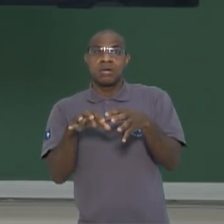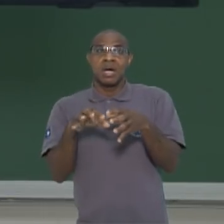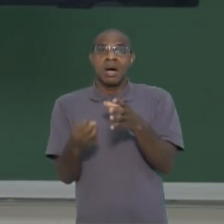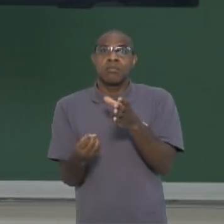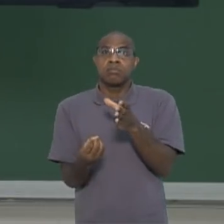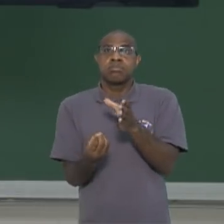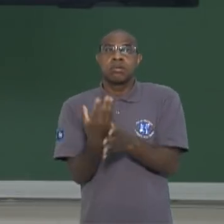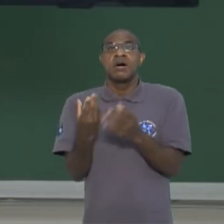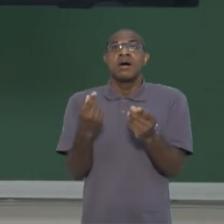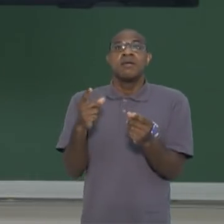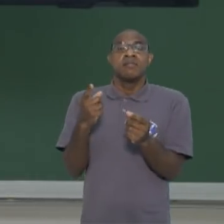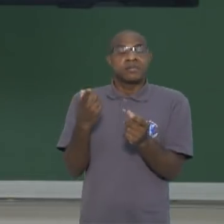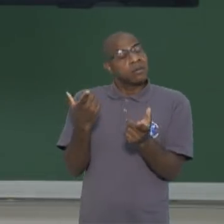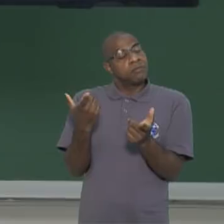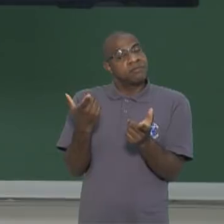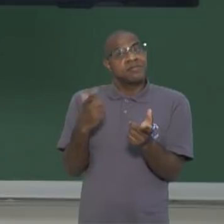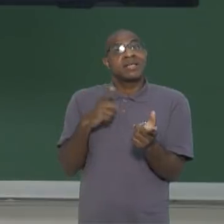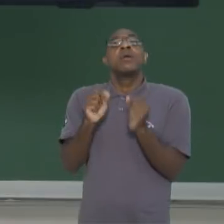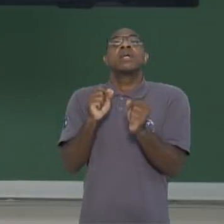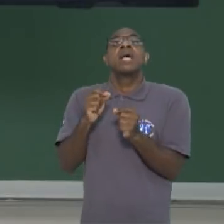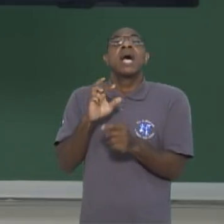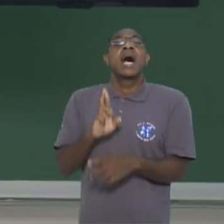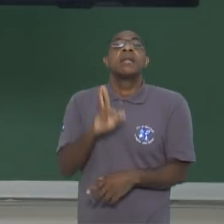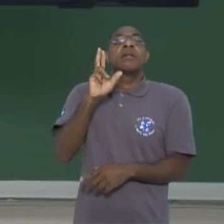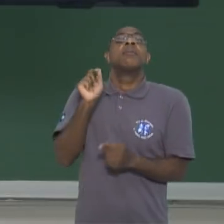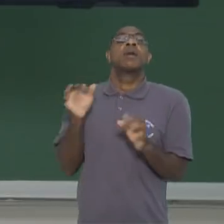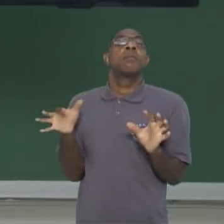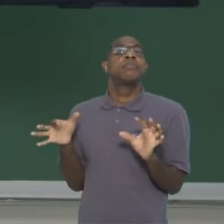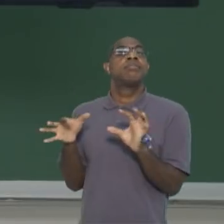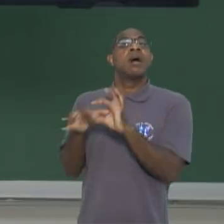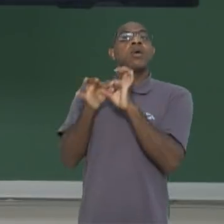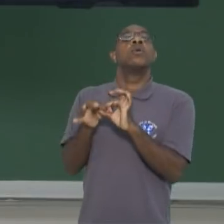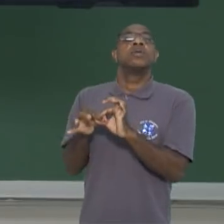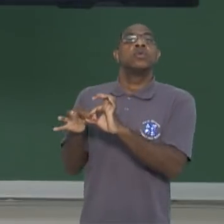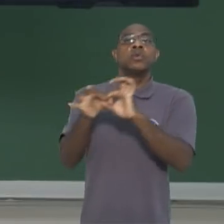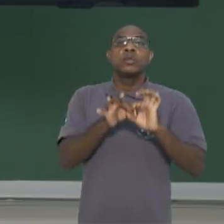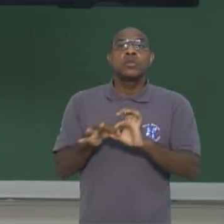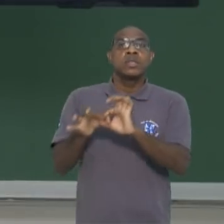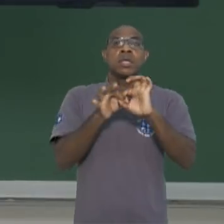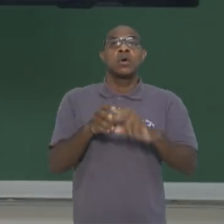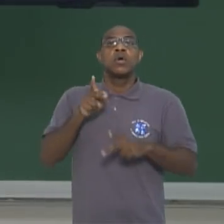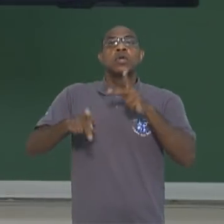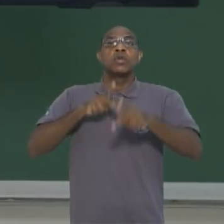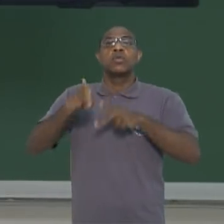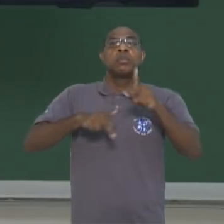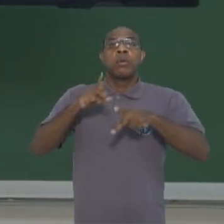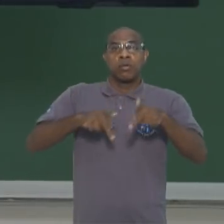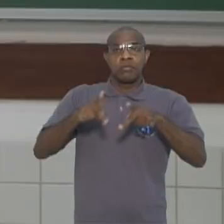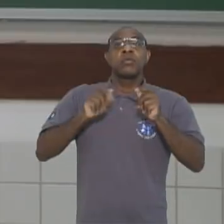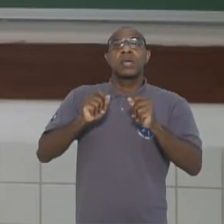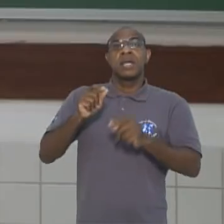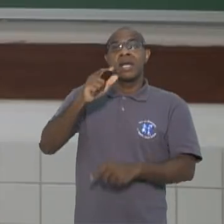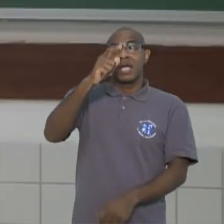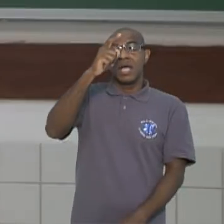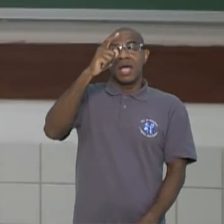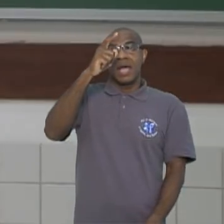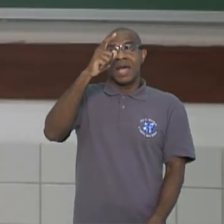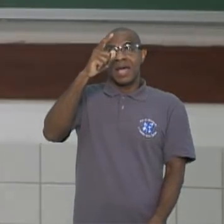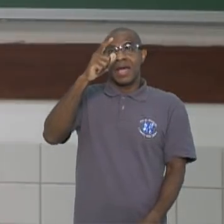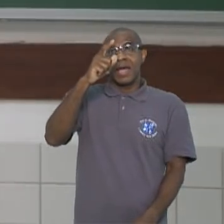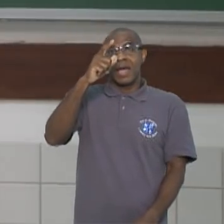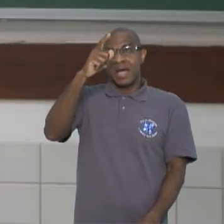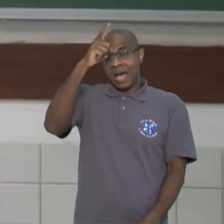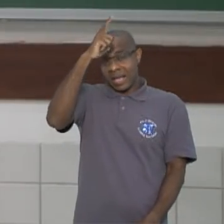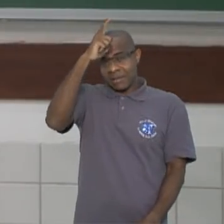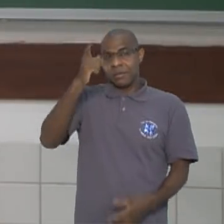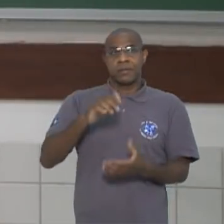responsáveis pela união dos povos germânicos e dos reinos germânicos. Agora aqui a gente tem a atividade 1 do dia